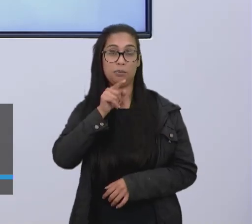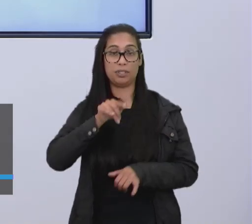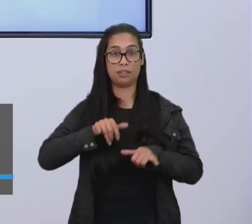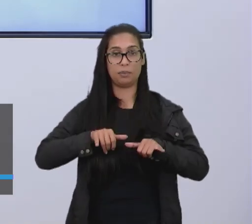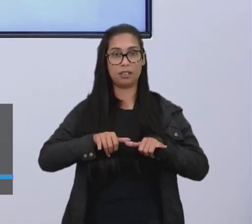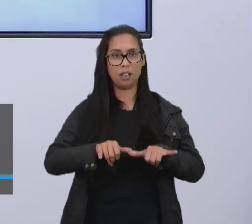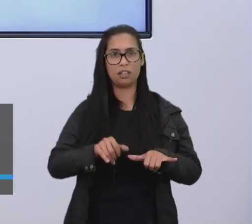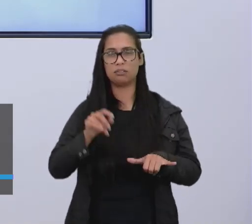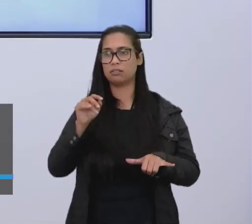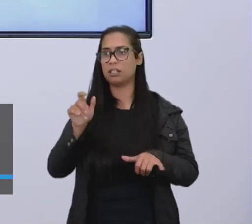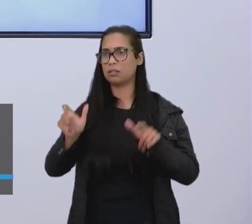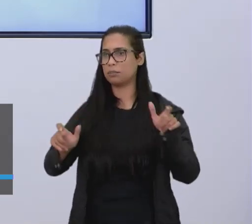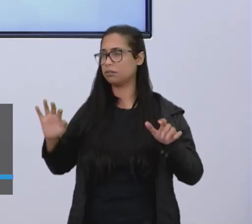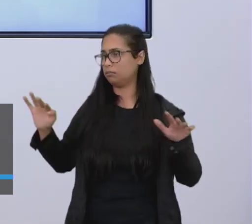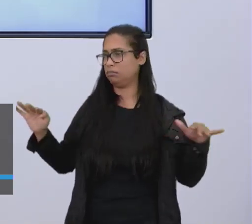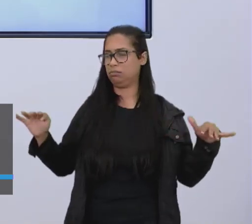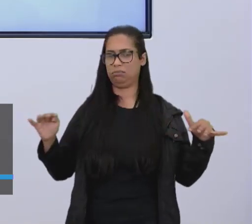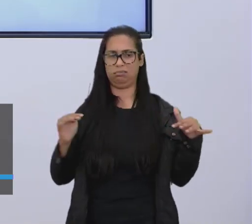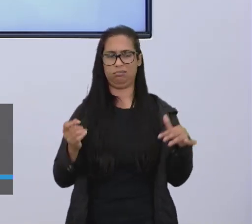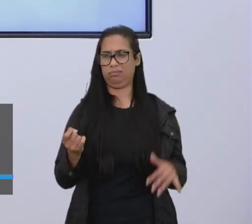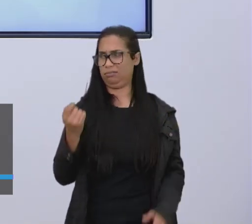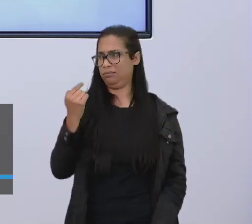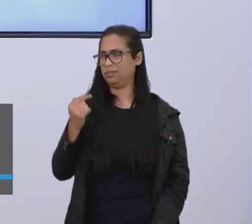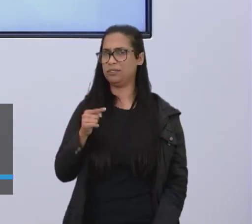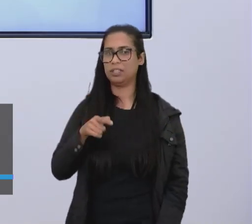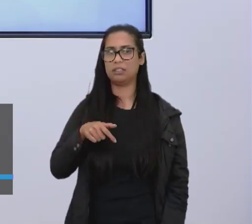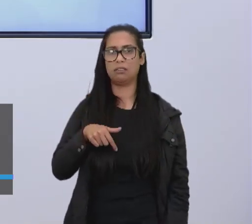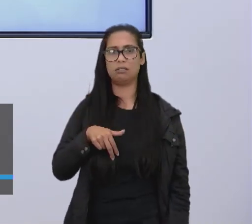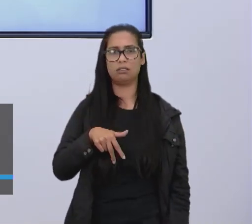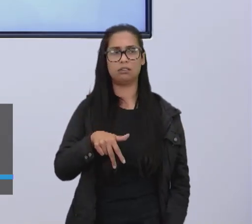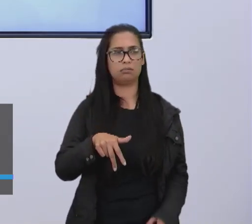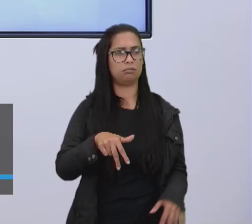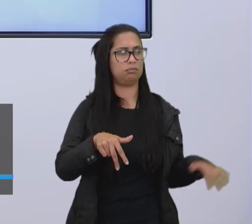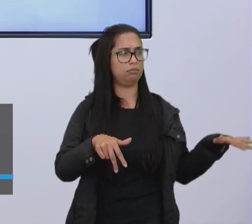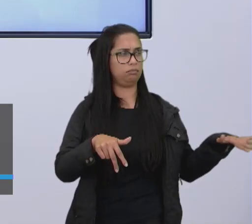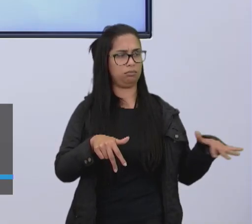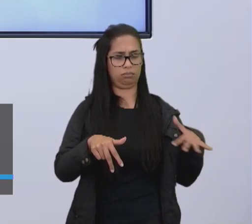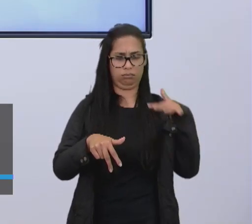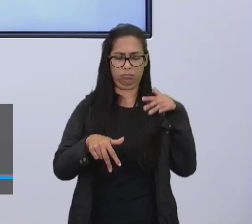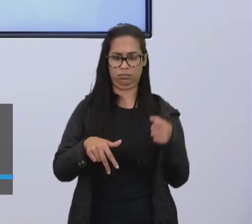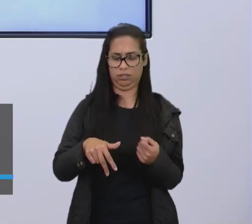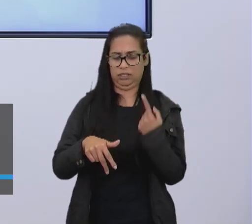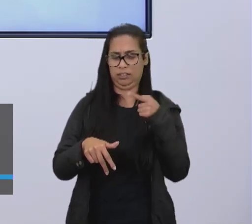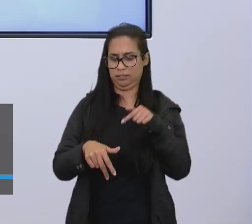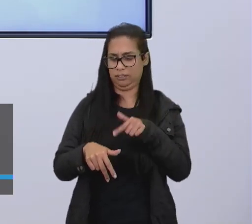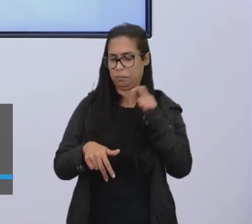te seguem no mercado, você passa por todos esses processos no seu dia a dia.